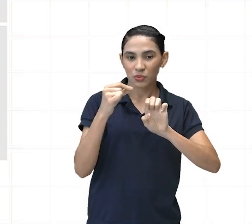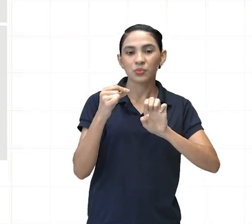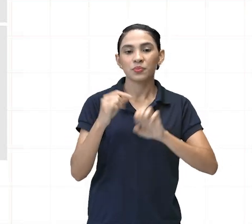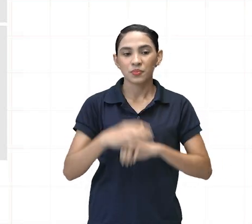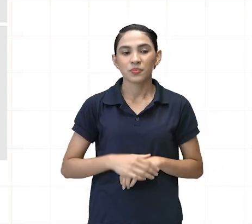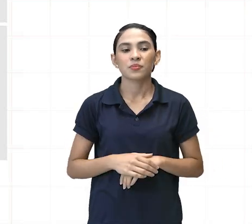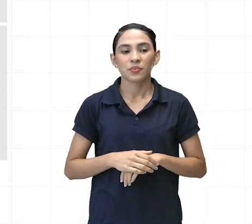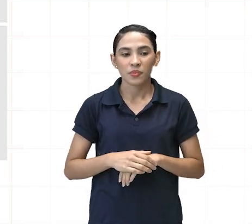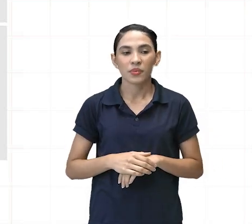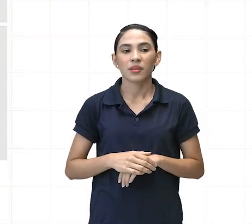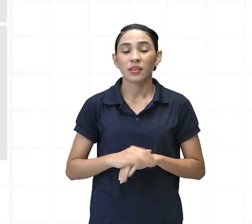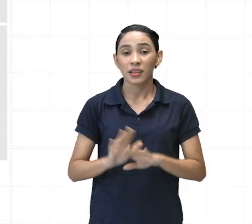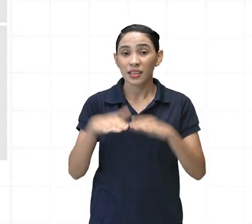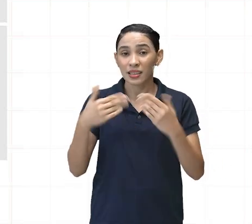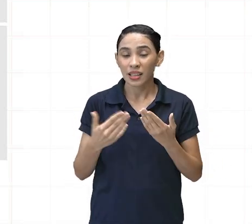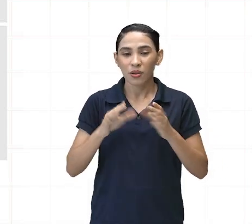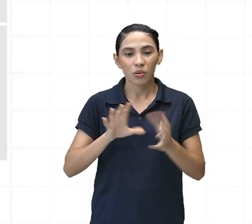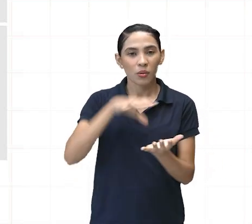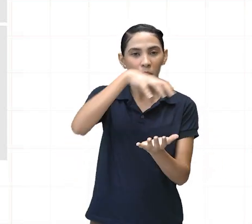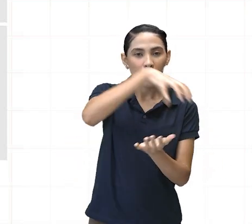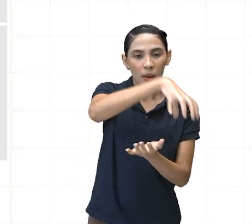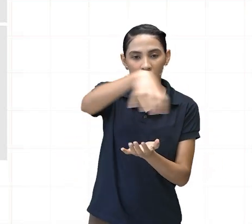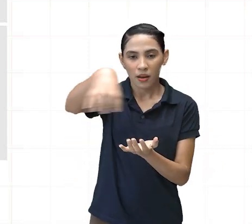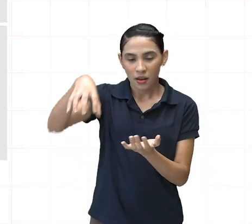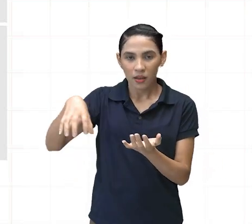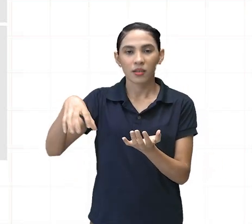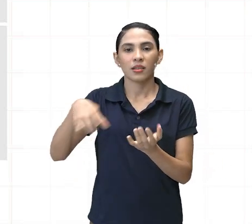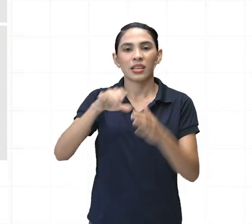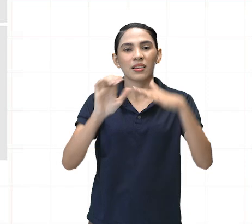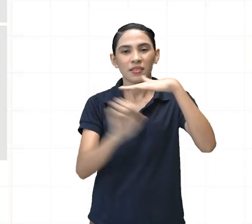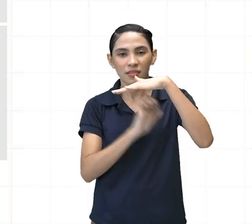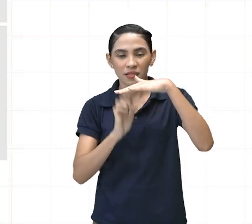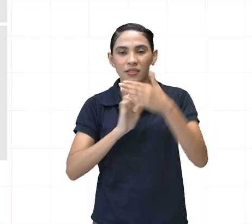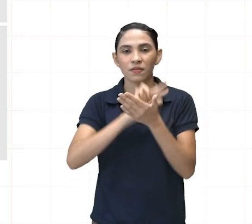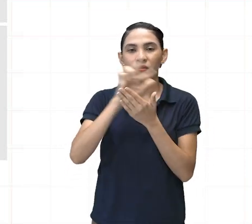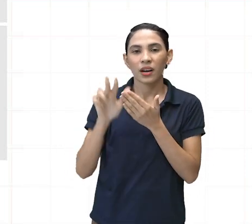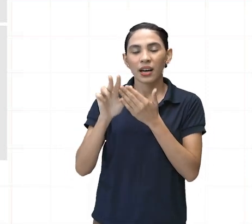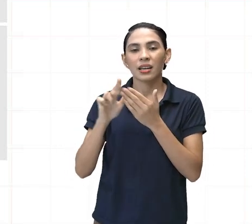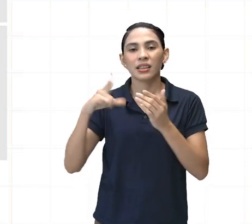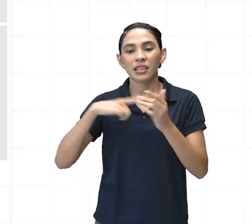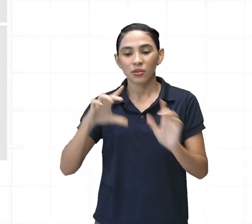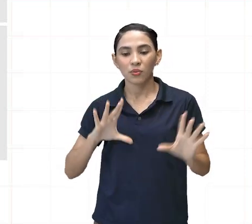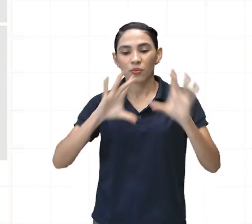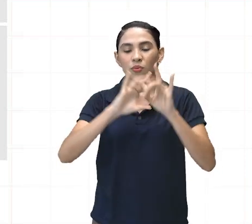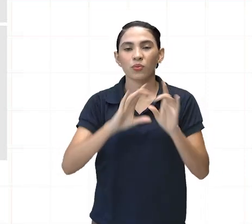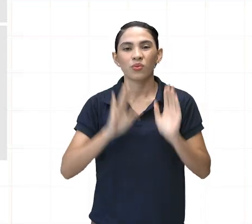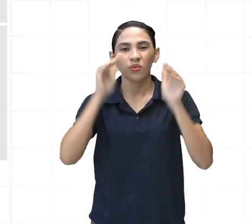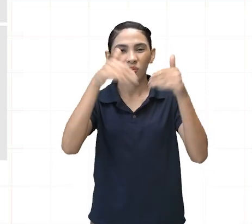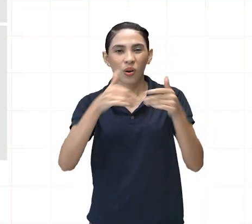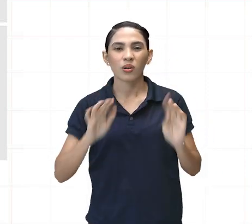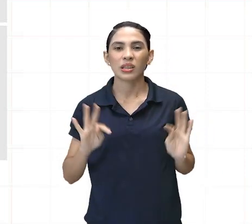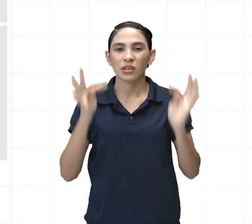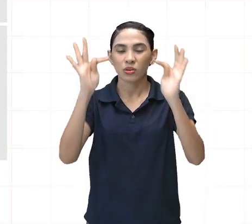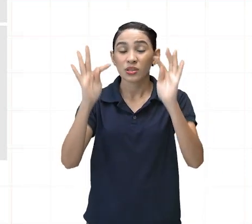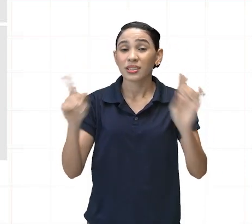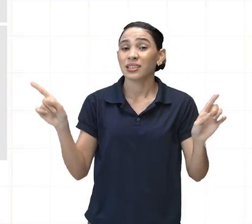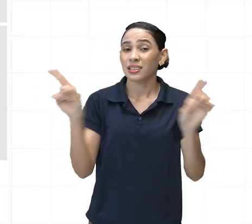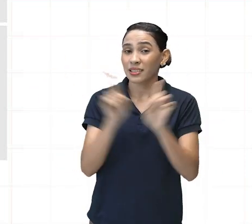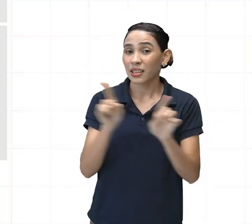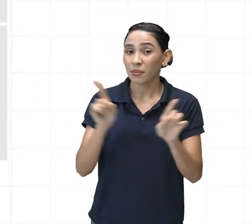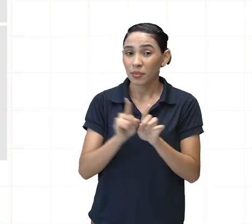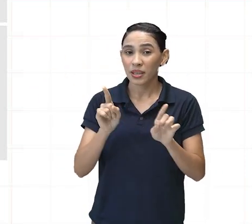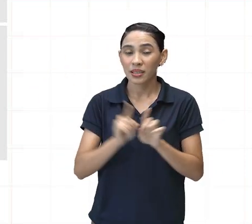empreendedorismo, gente. Sede de várias empresas, né, voltadas à parte de tecnologia e até mesmo